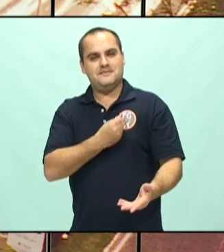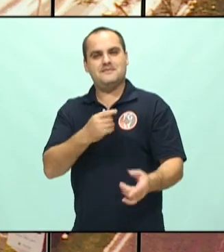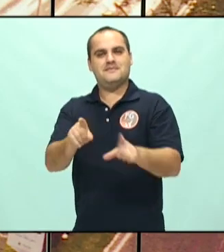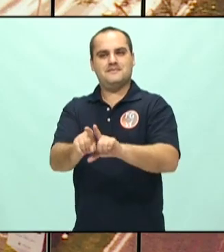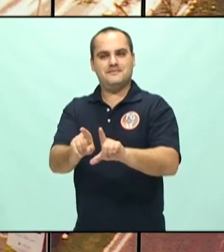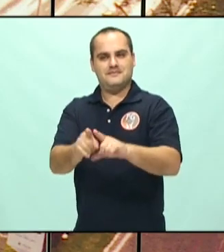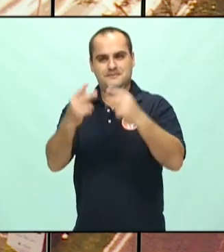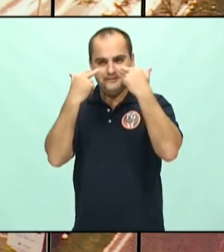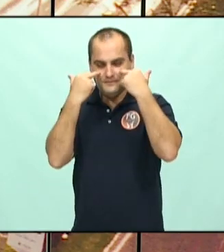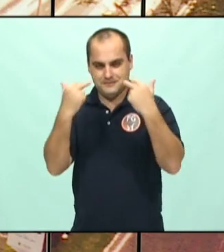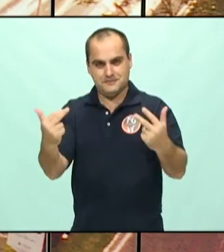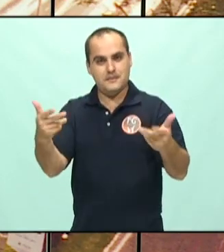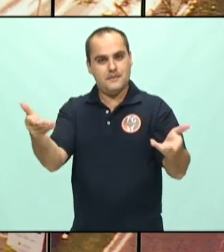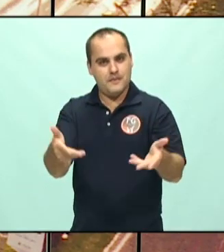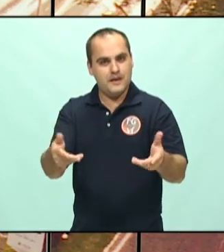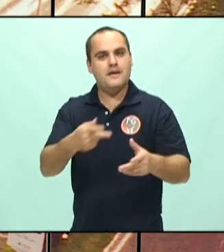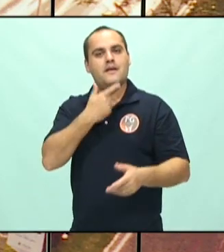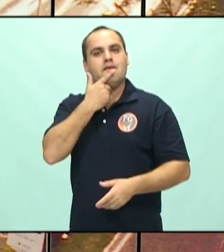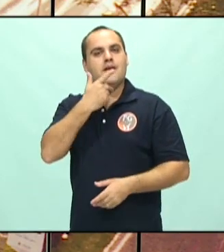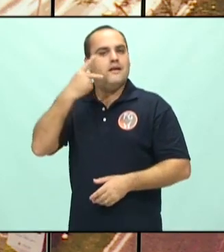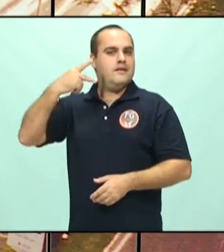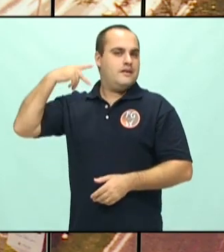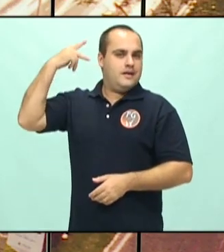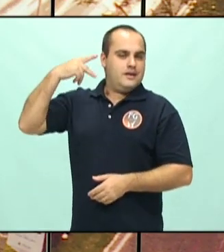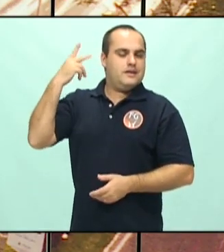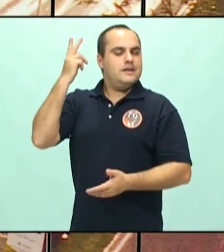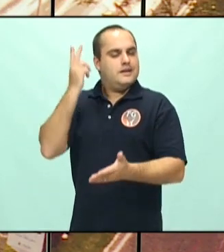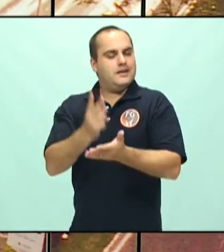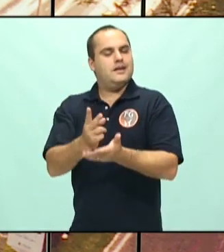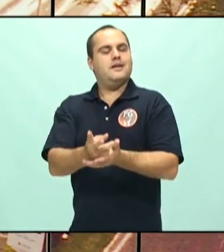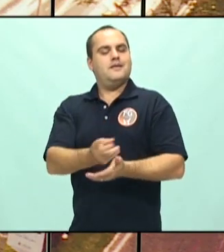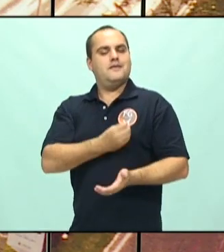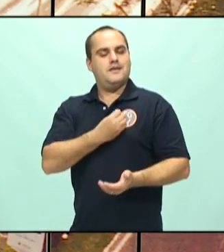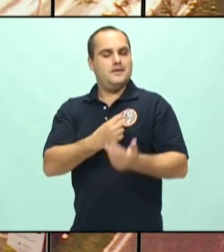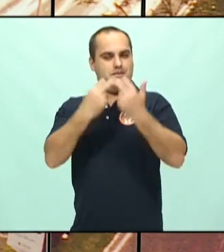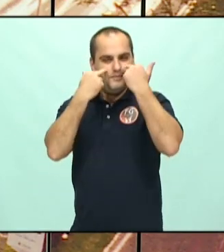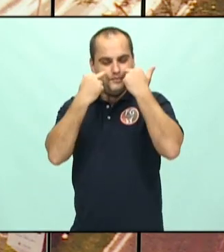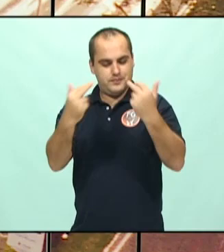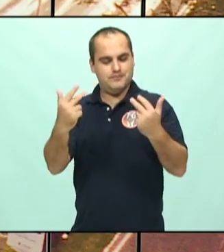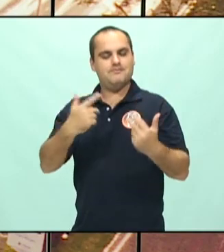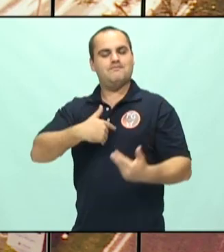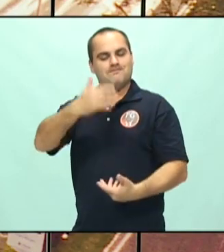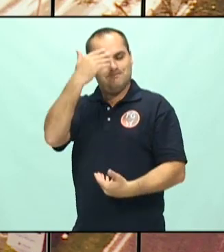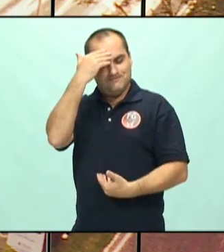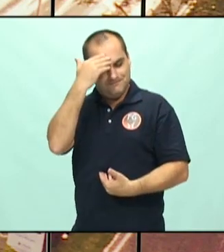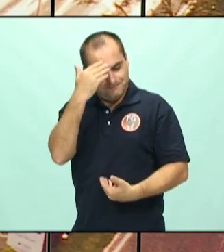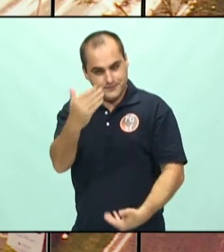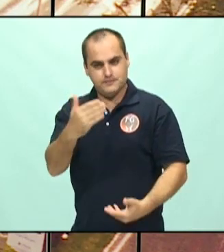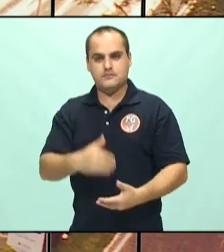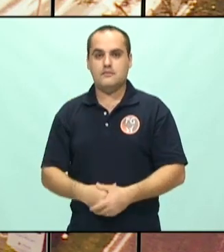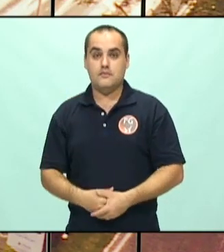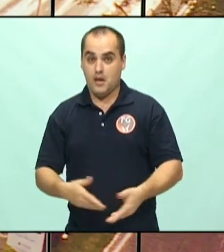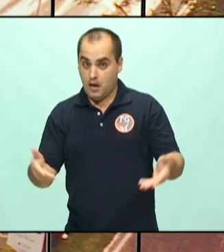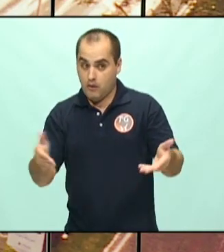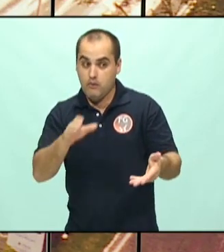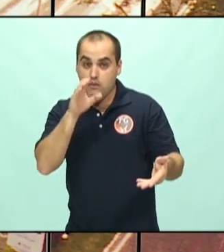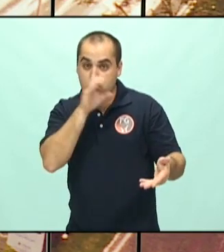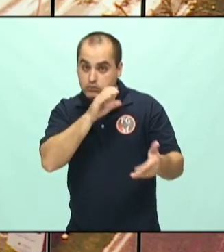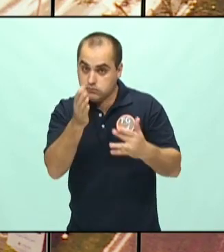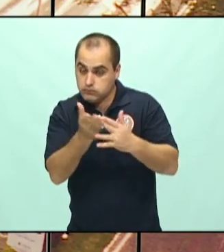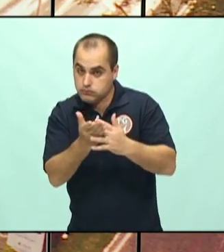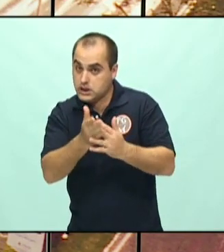programa fala vereador sempre em sintonia sempre em companhia da gente ou muito obrigado nós vamos a um rápido intervalo